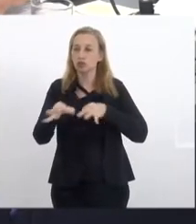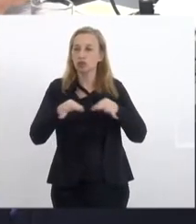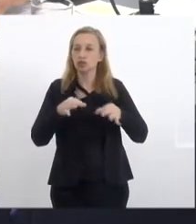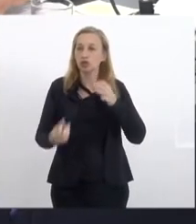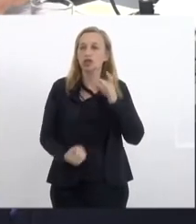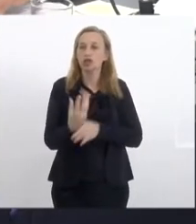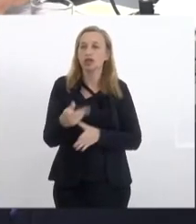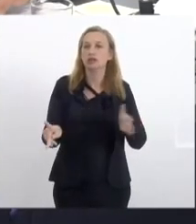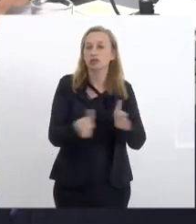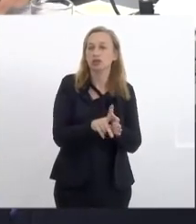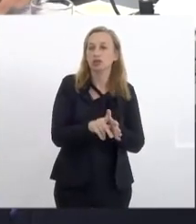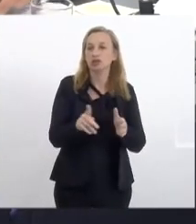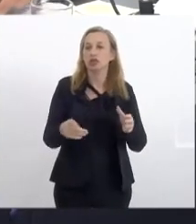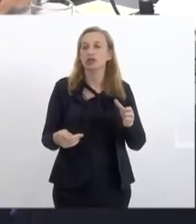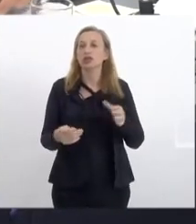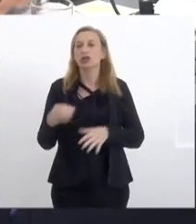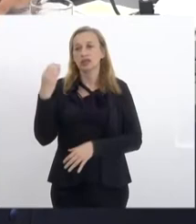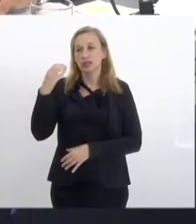realizados na cidade, tá bom?